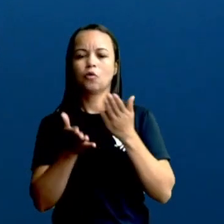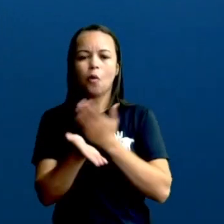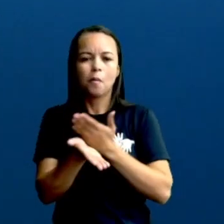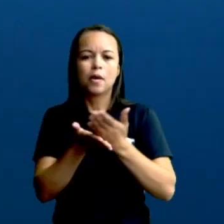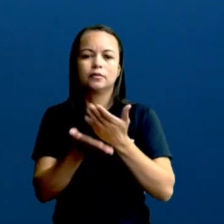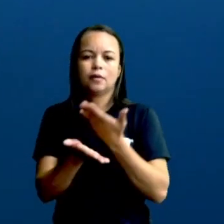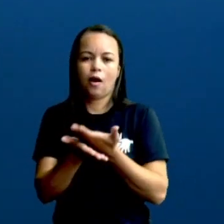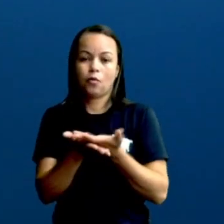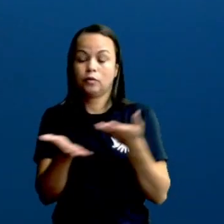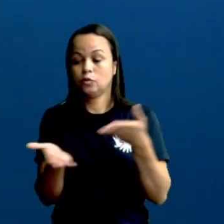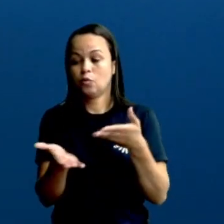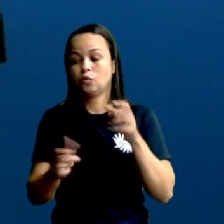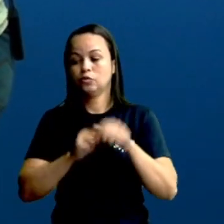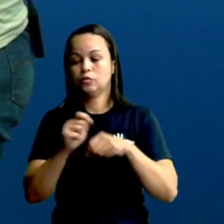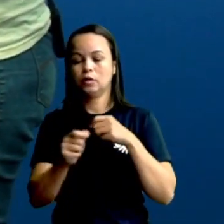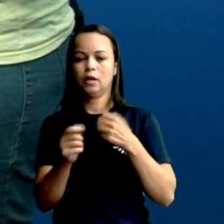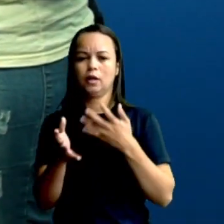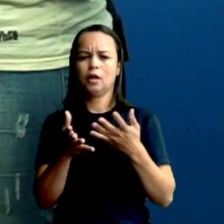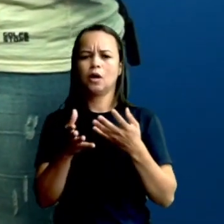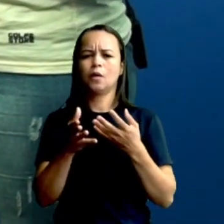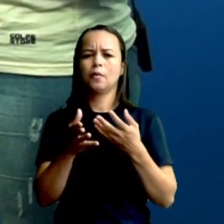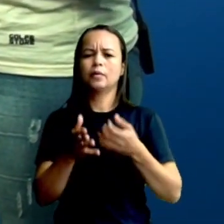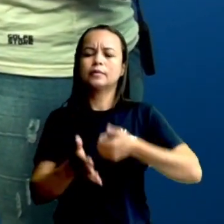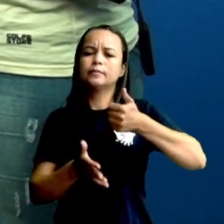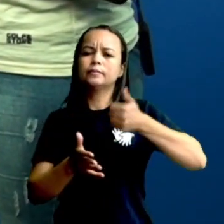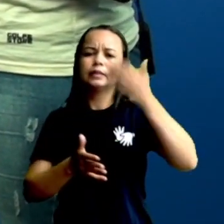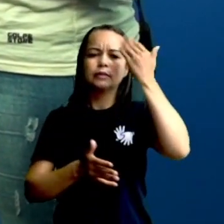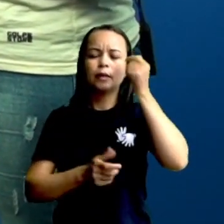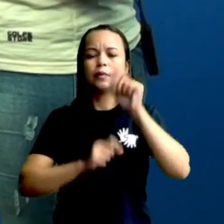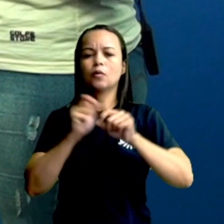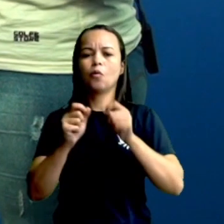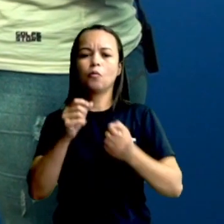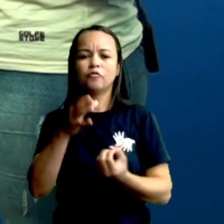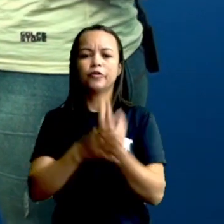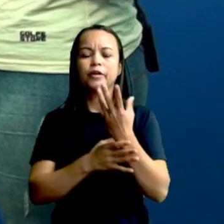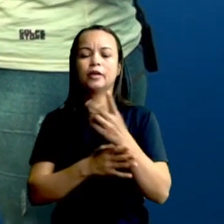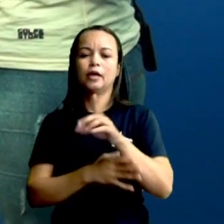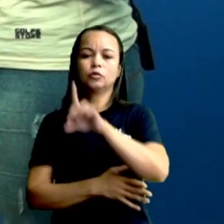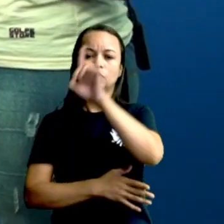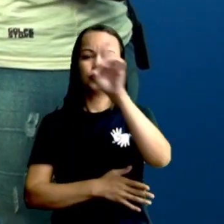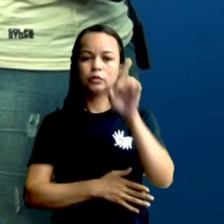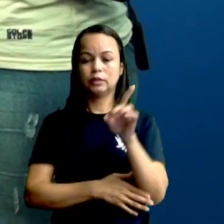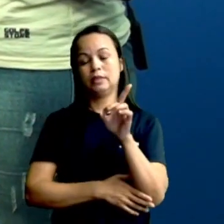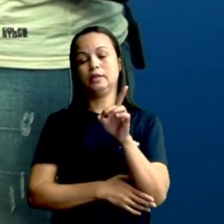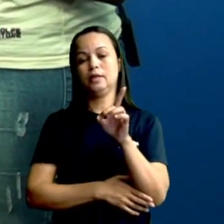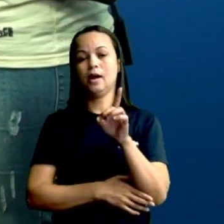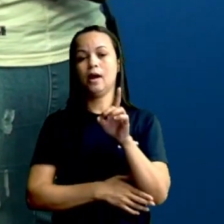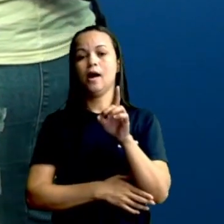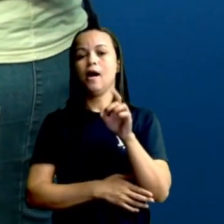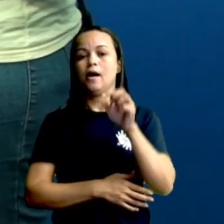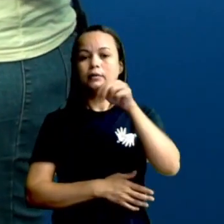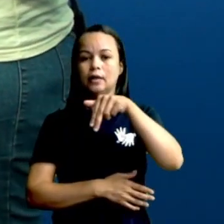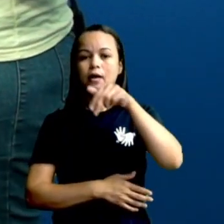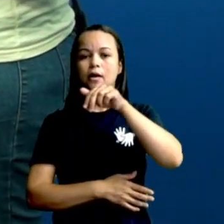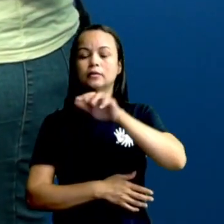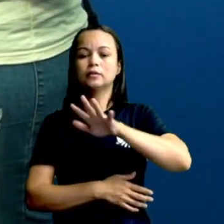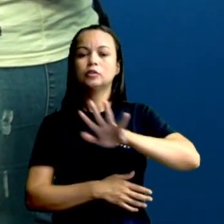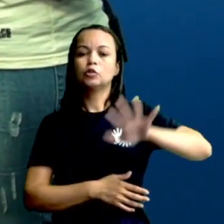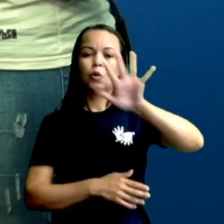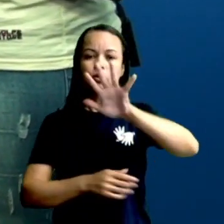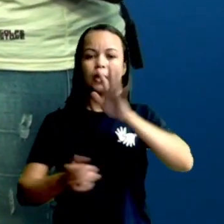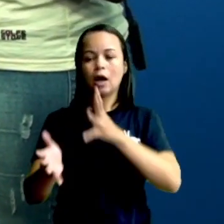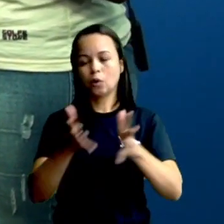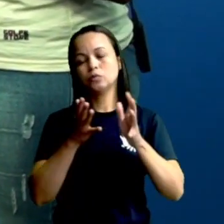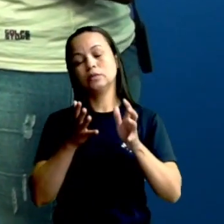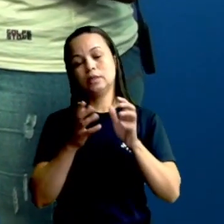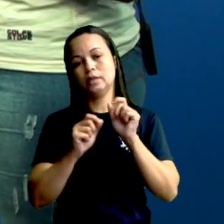hoje primeiro sabendo como surgiu o Dia Nacional de Zumbi e o Dia da Consciência Negra. Então,